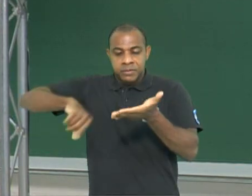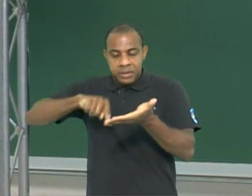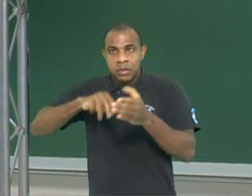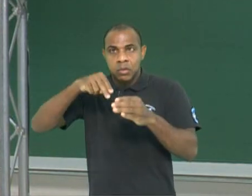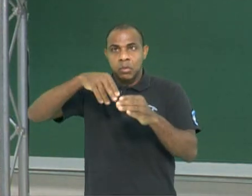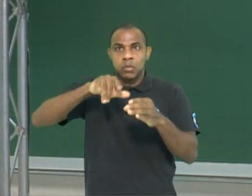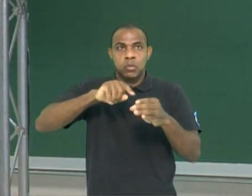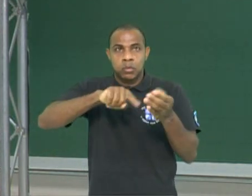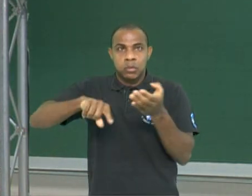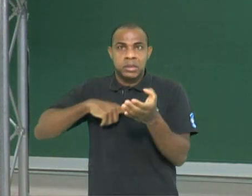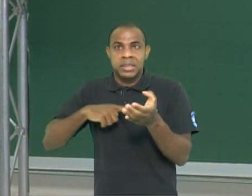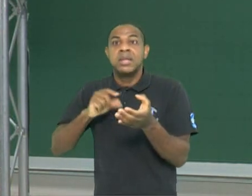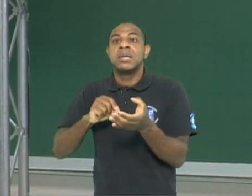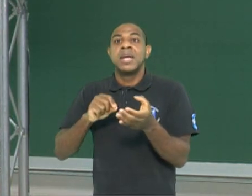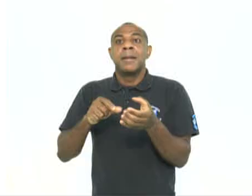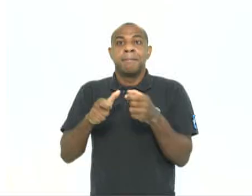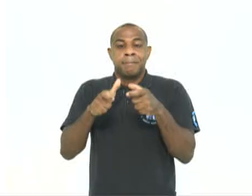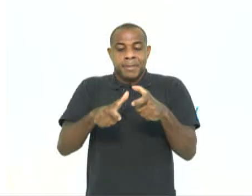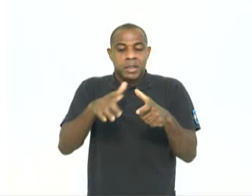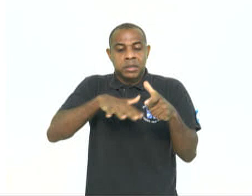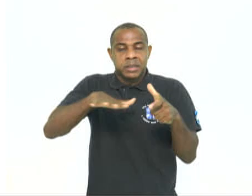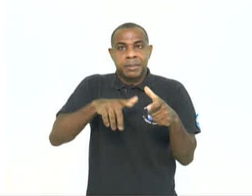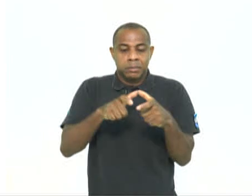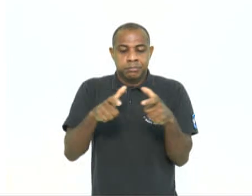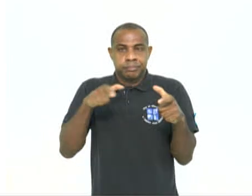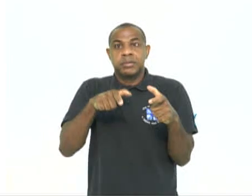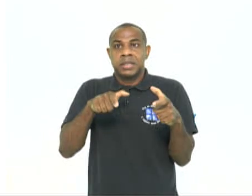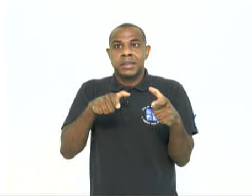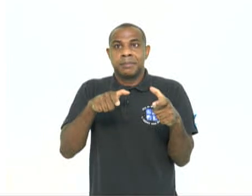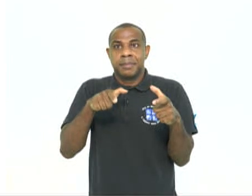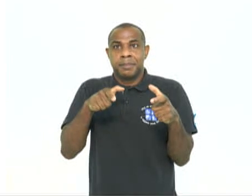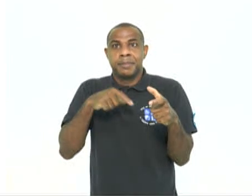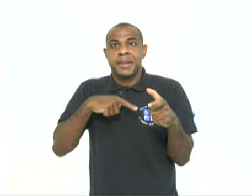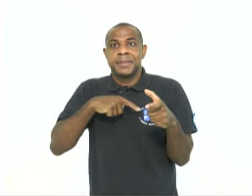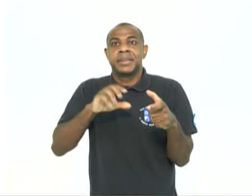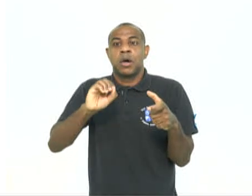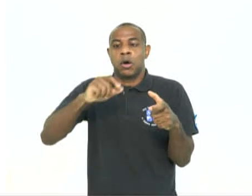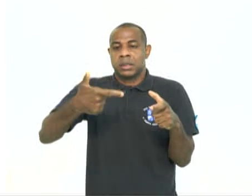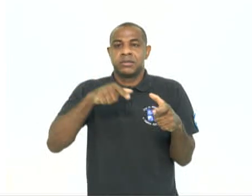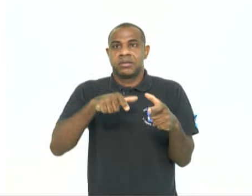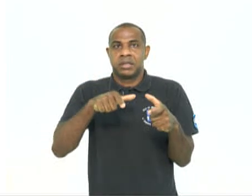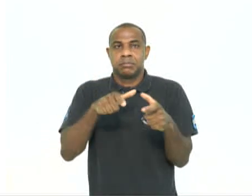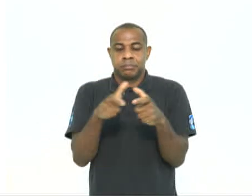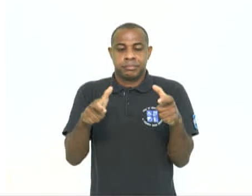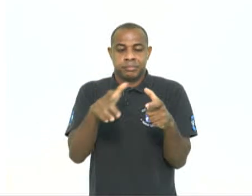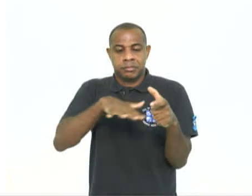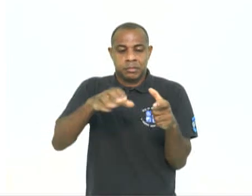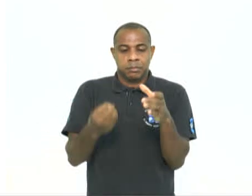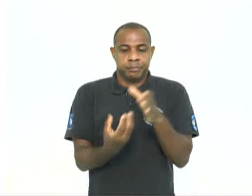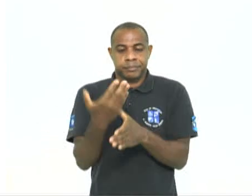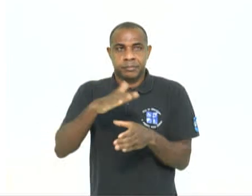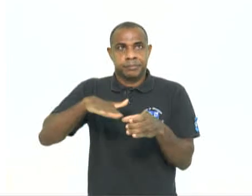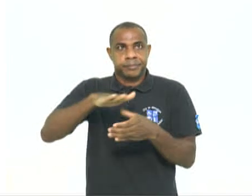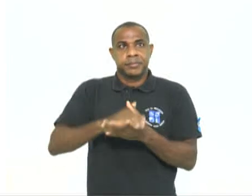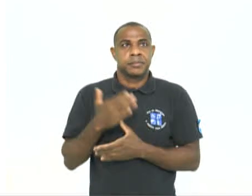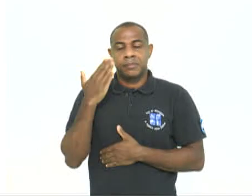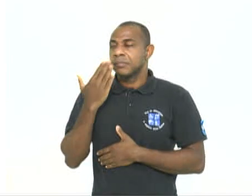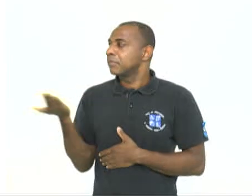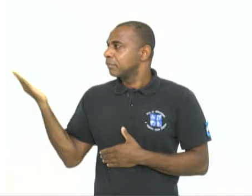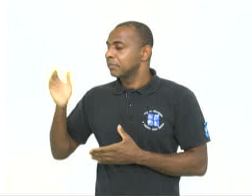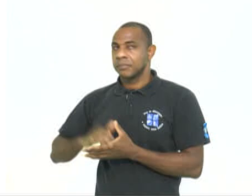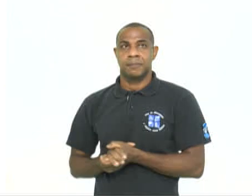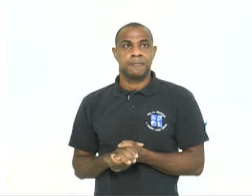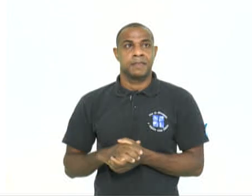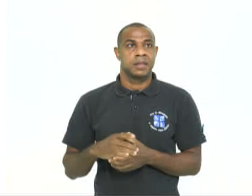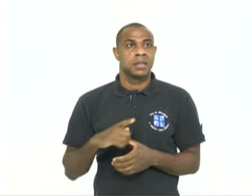carregar o oxigênio. Cerca de 120 dias depois, são destruídas essas células, né, no fígado e no baço. O elemento